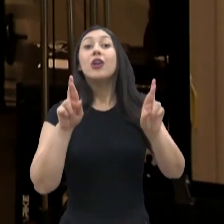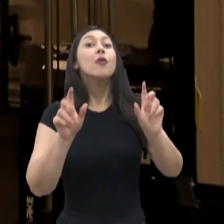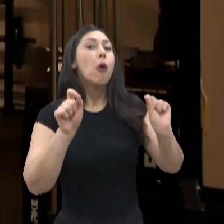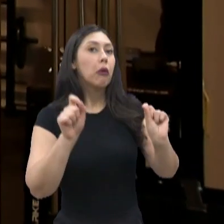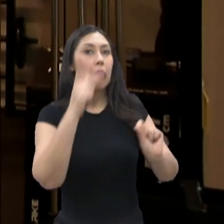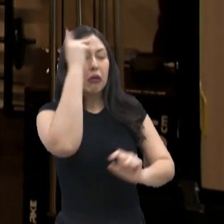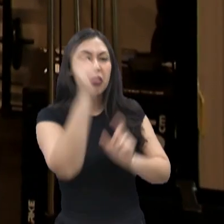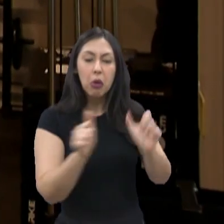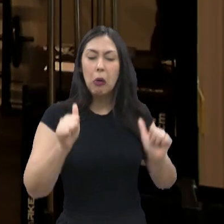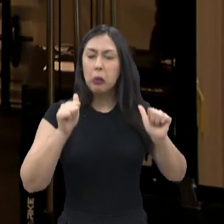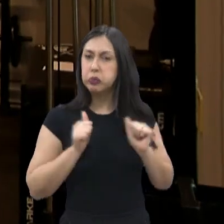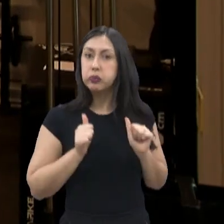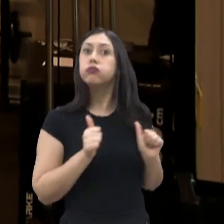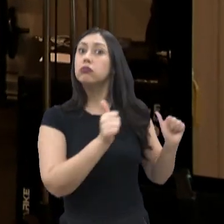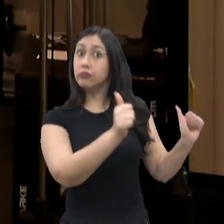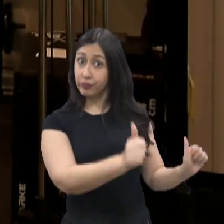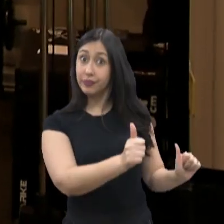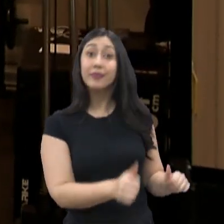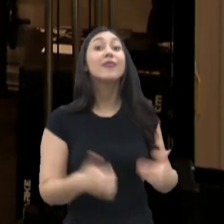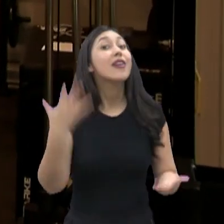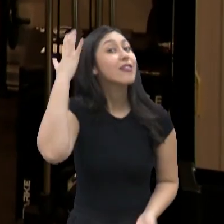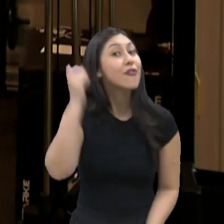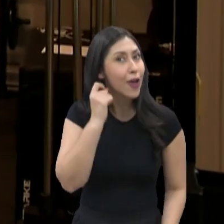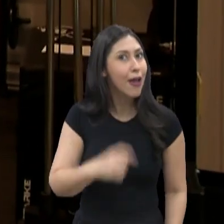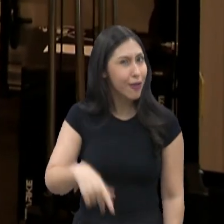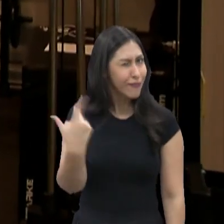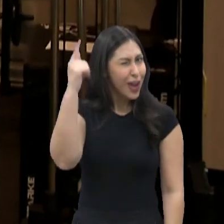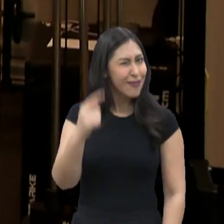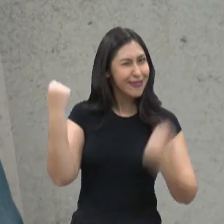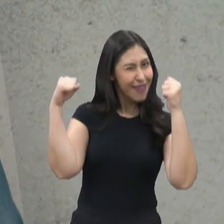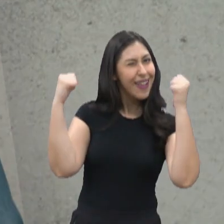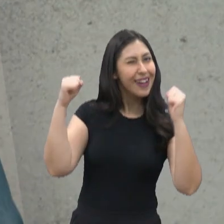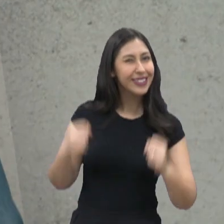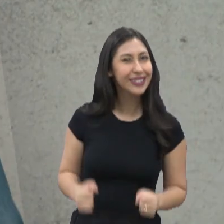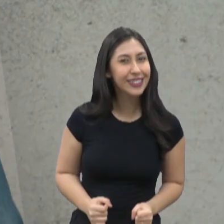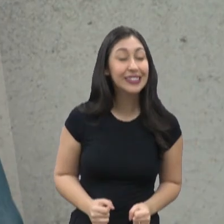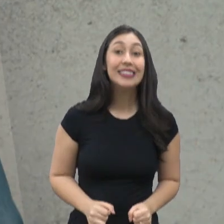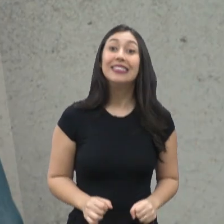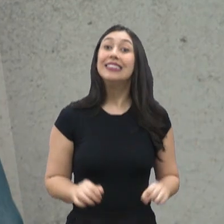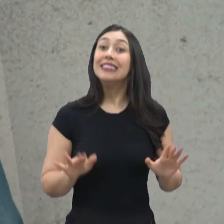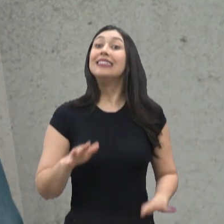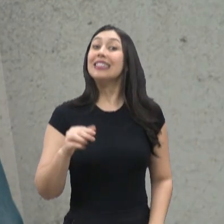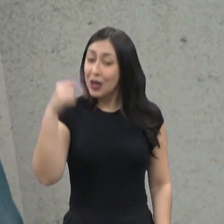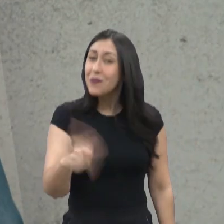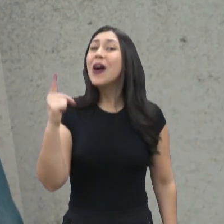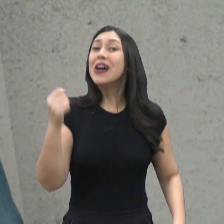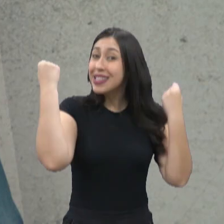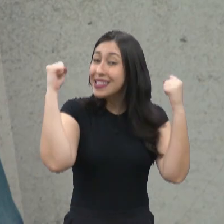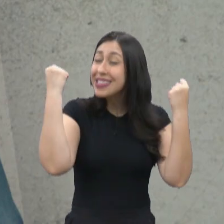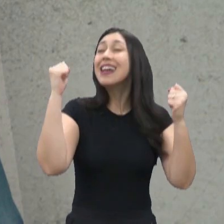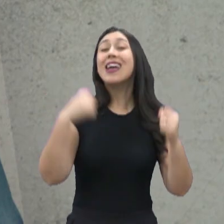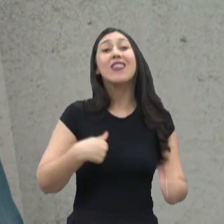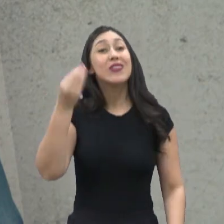sedentarismo também diminua. E aí, Fer, bora treinar? Volto com você aí no estúdio. Olha, bora treinar. Tô tentando, né? Final do